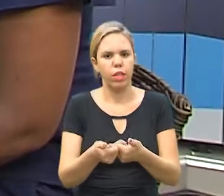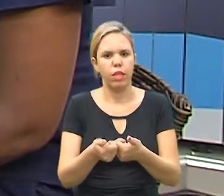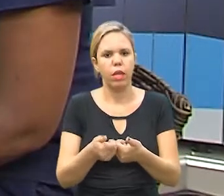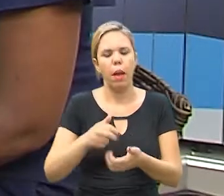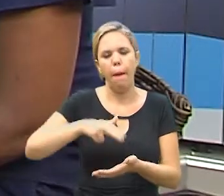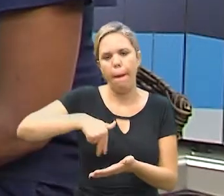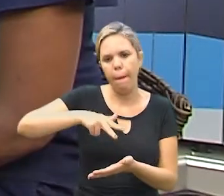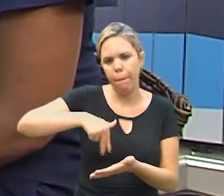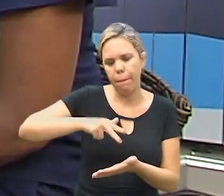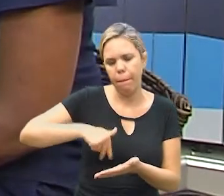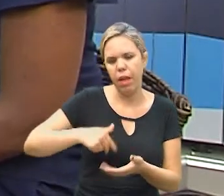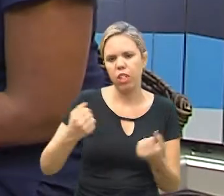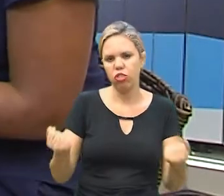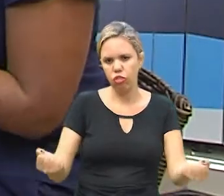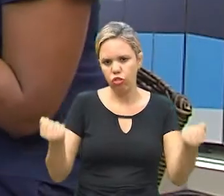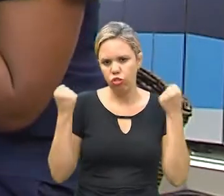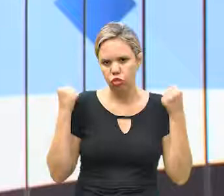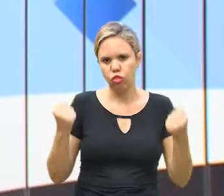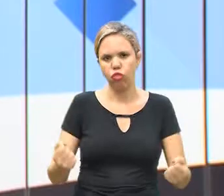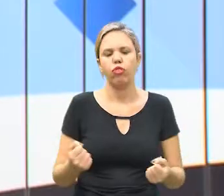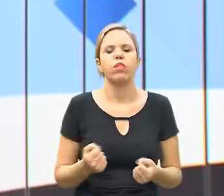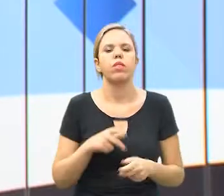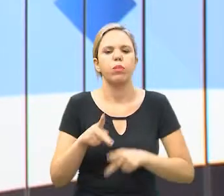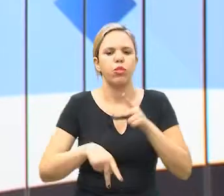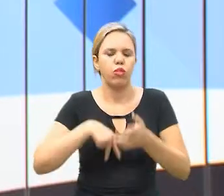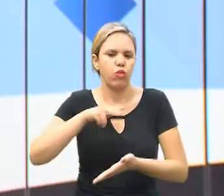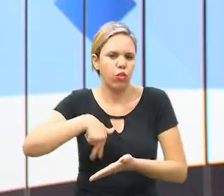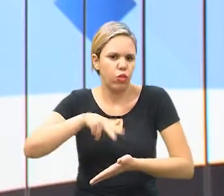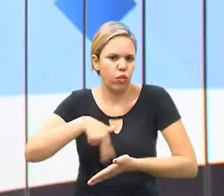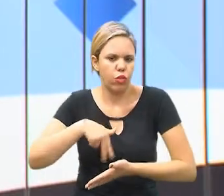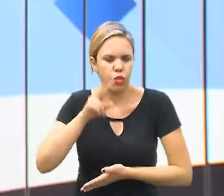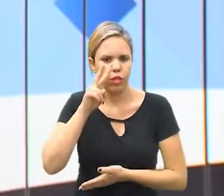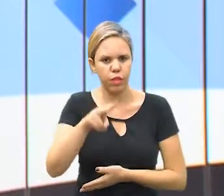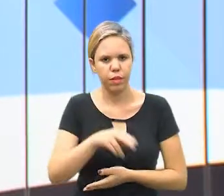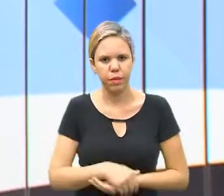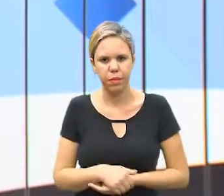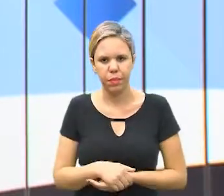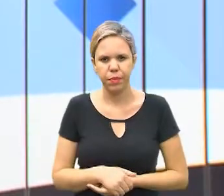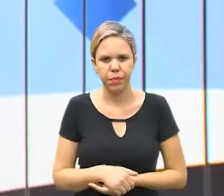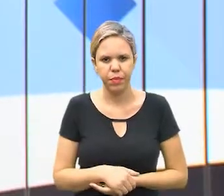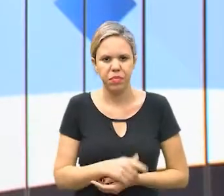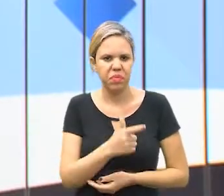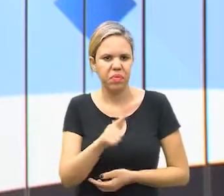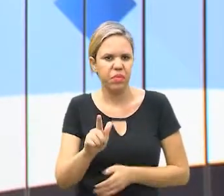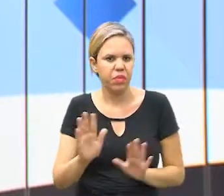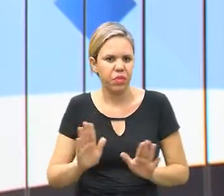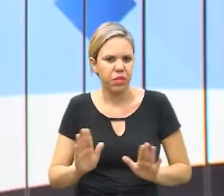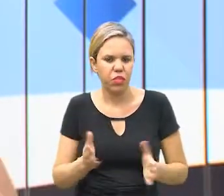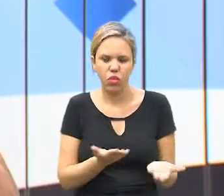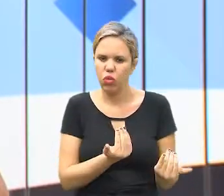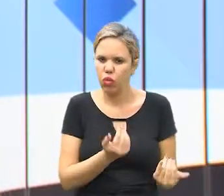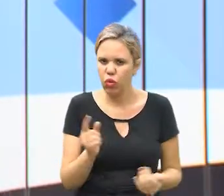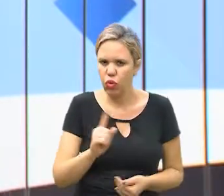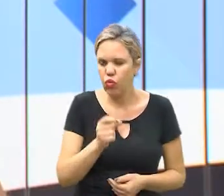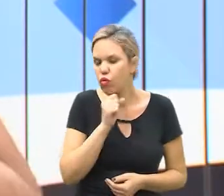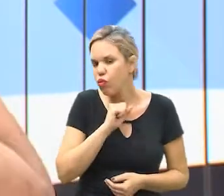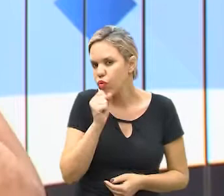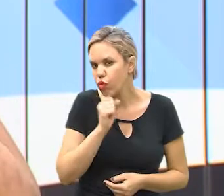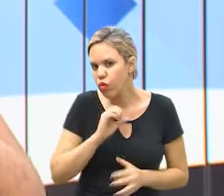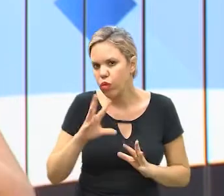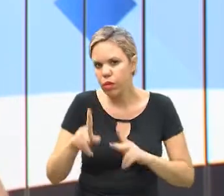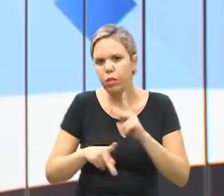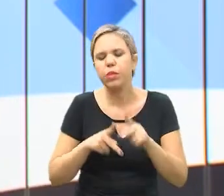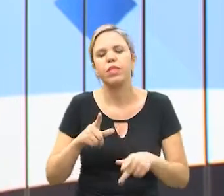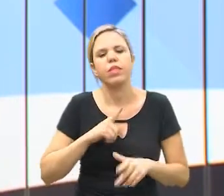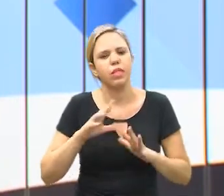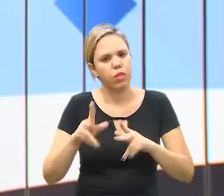balé, ginástica. Eu vi o povo dançando, gente. Lá não tem esse negócio de ser novo, de ser velho.